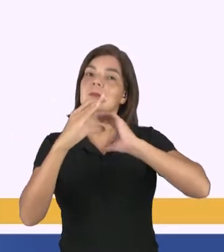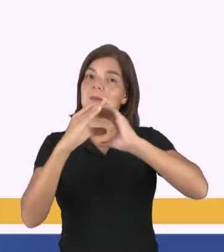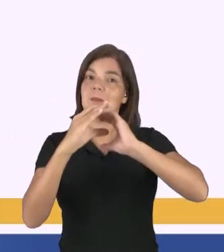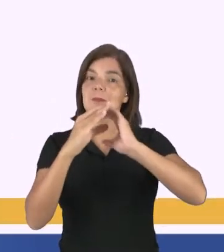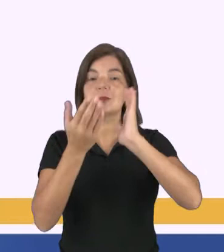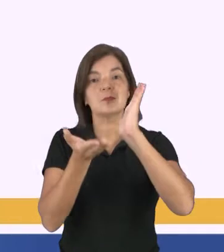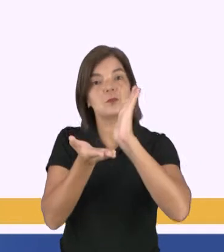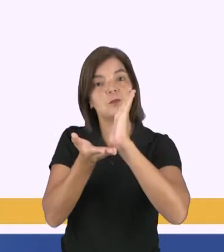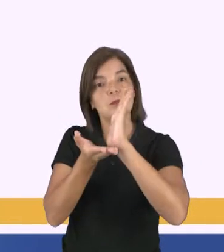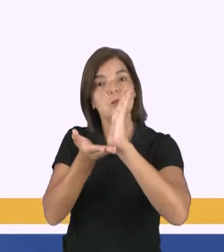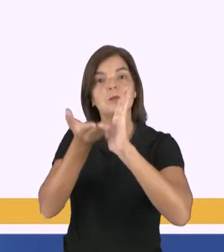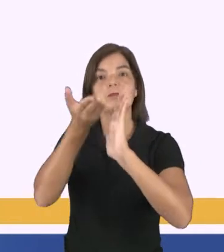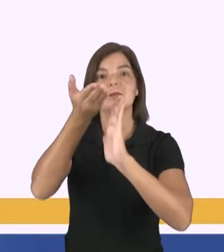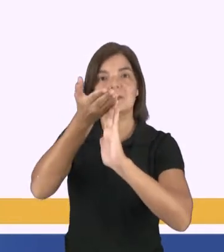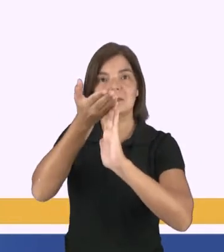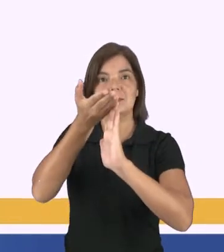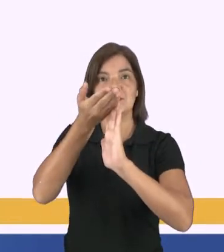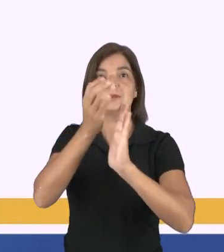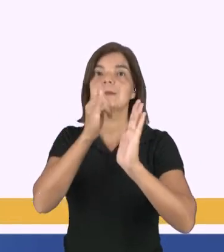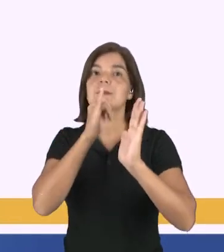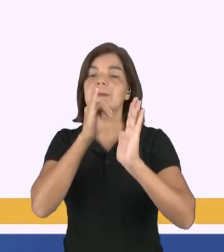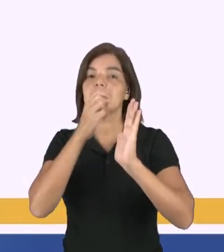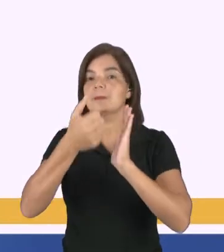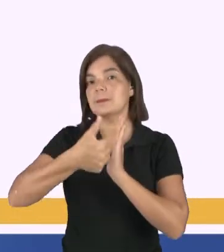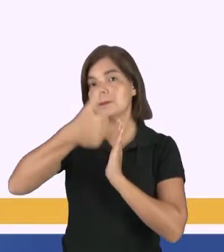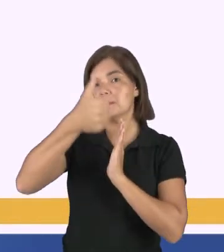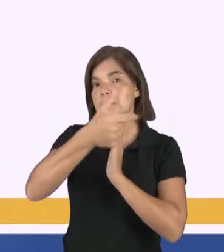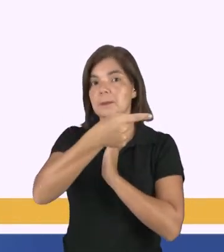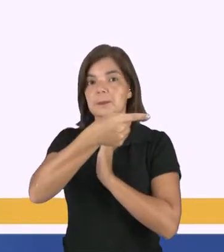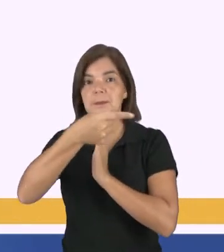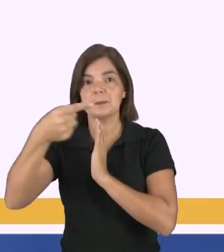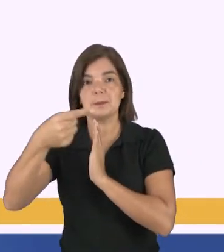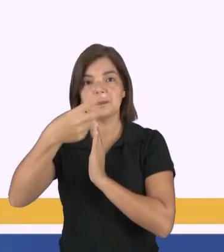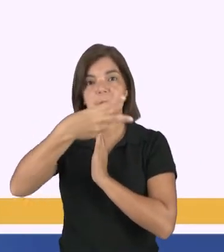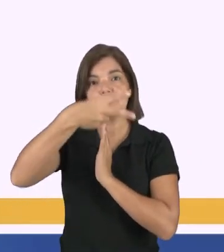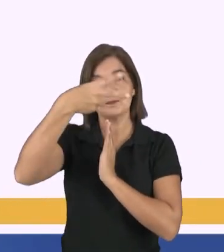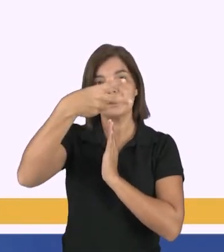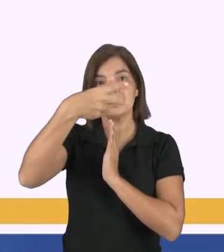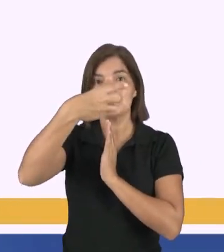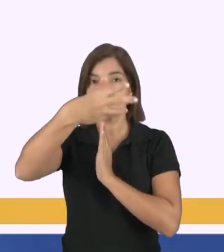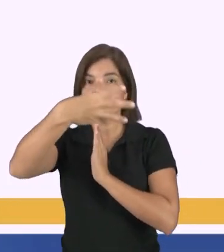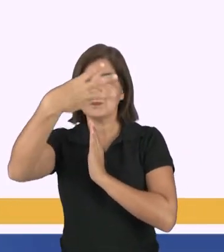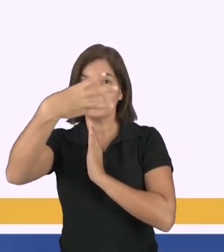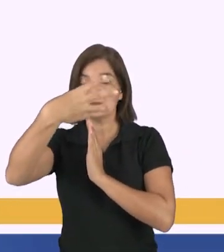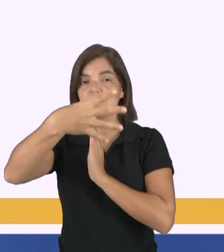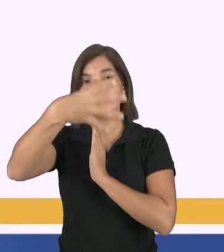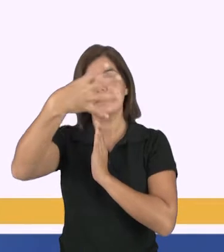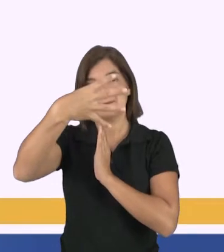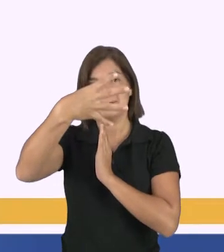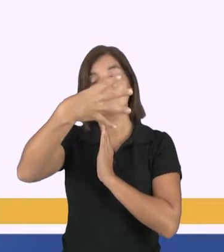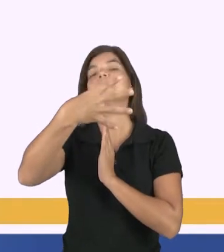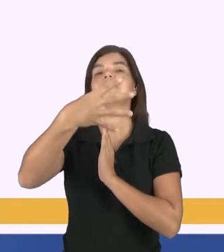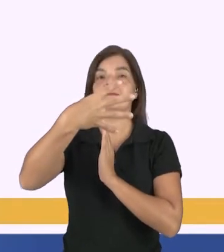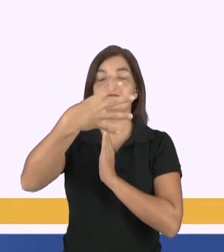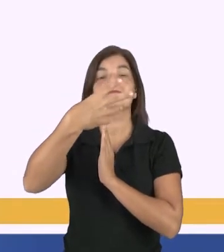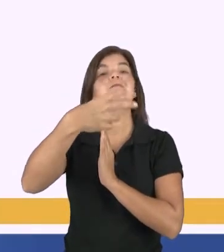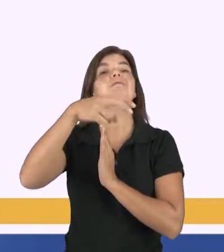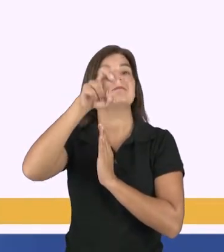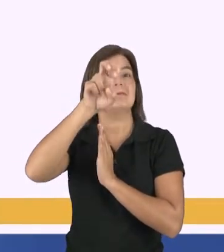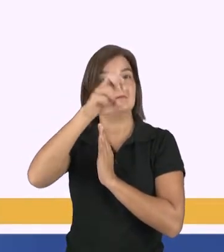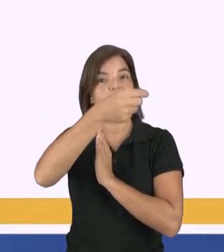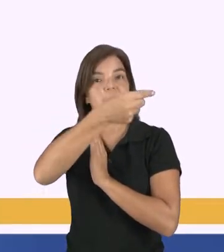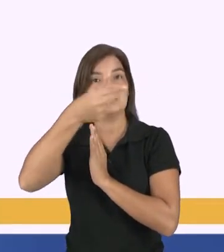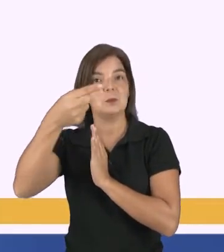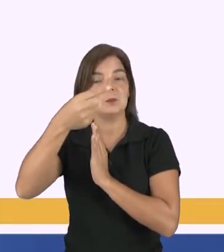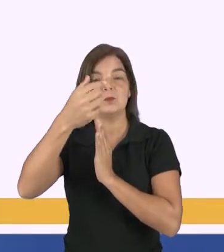baixo para cima tá gente então aqui a primeira linha segunda linha terceira linha quarta e quinta